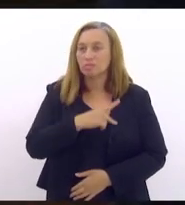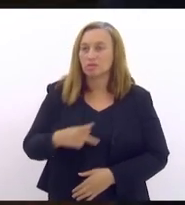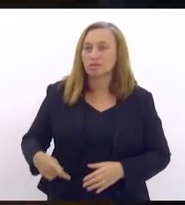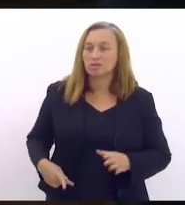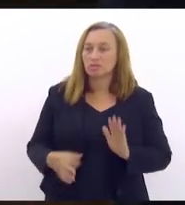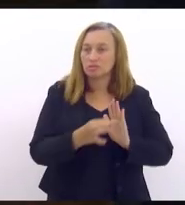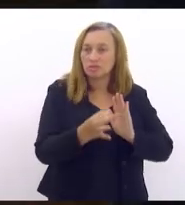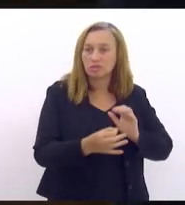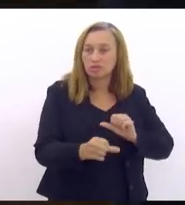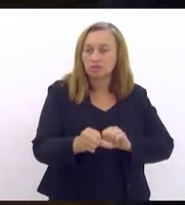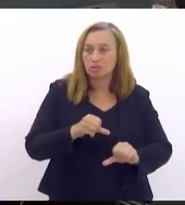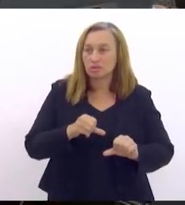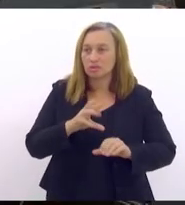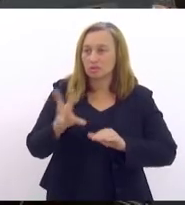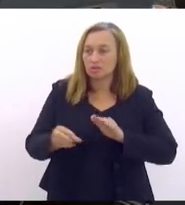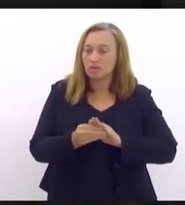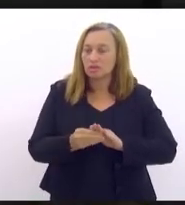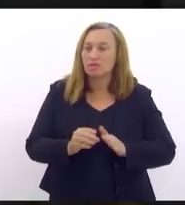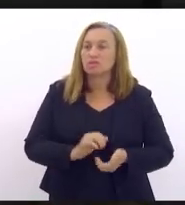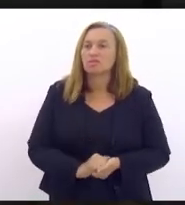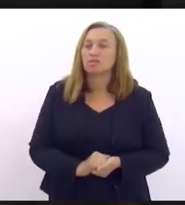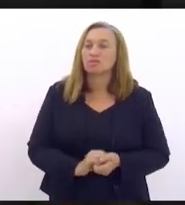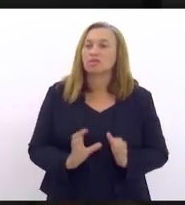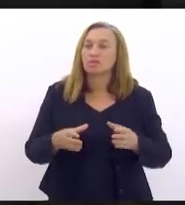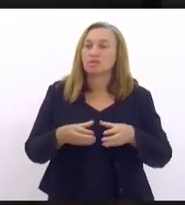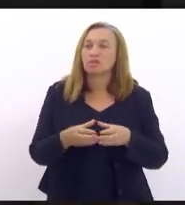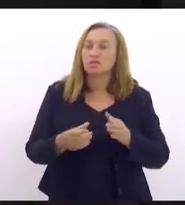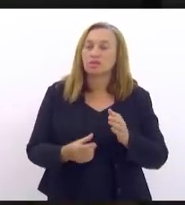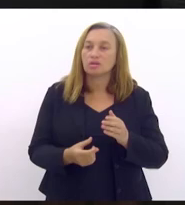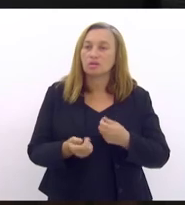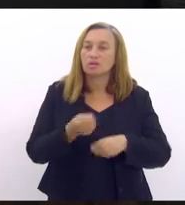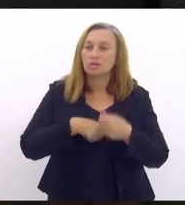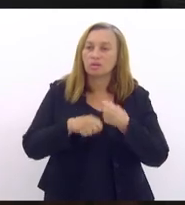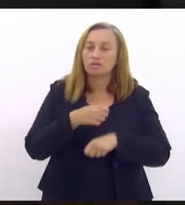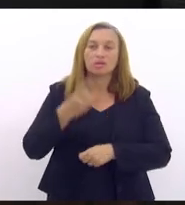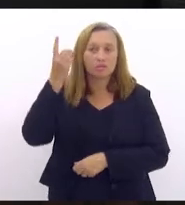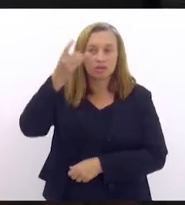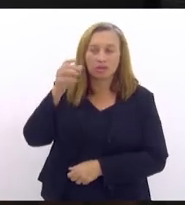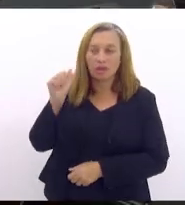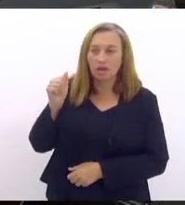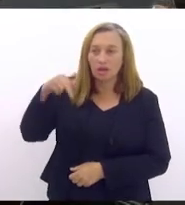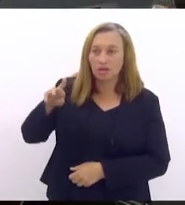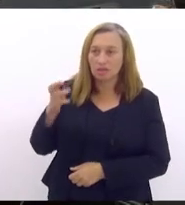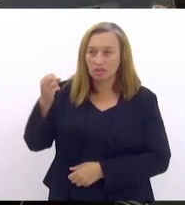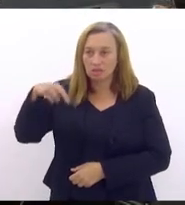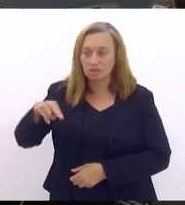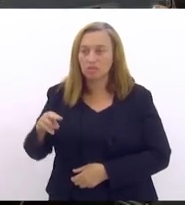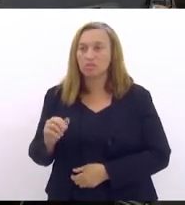às emendas. Pela Comissão de Economia, deputado Anderson Moraes.